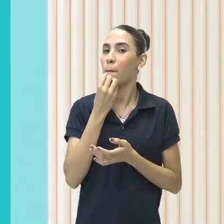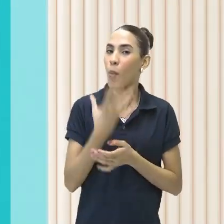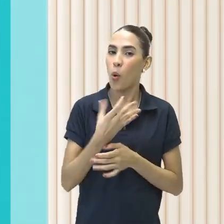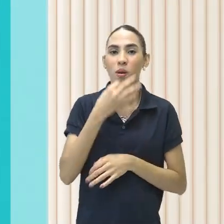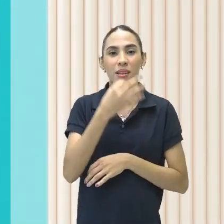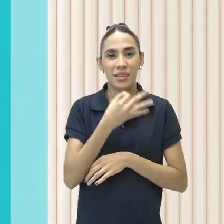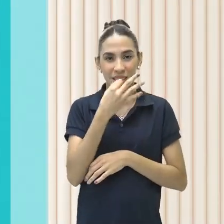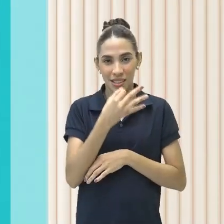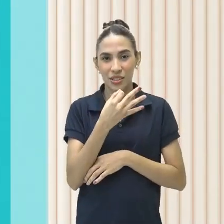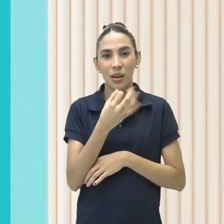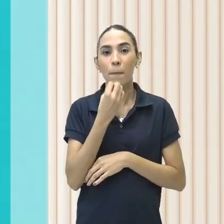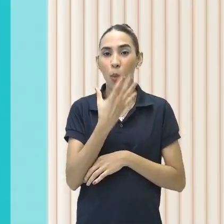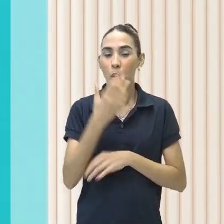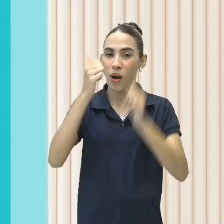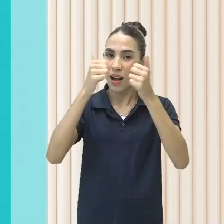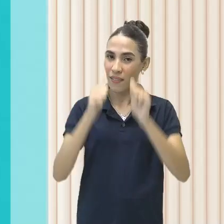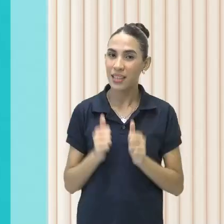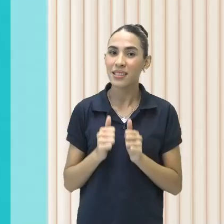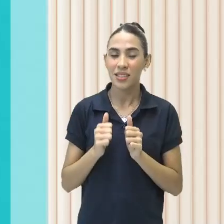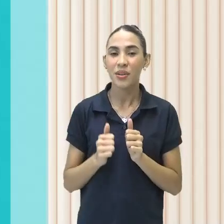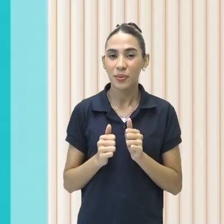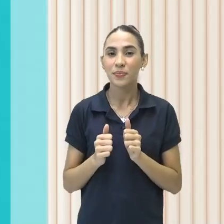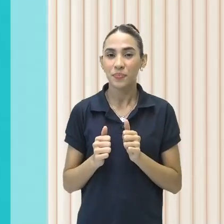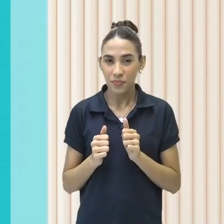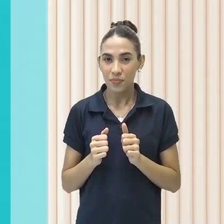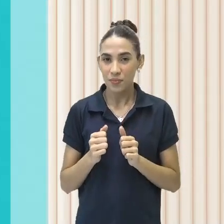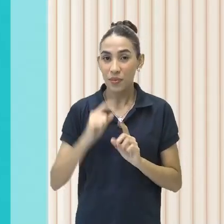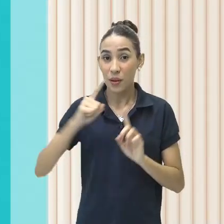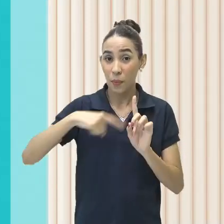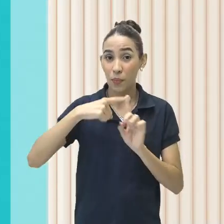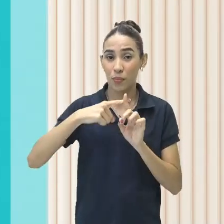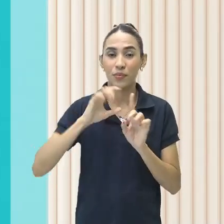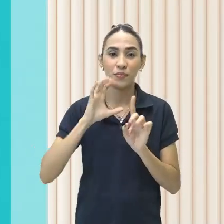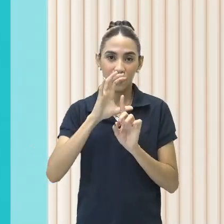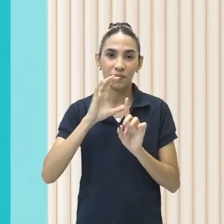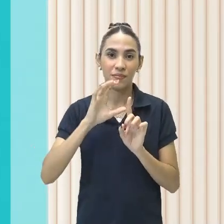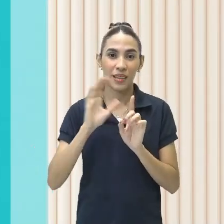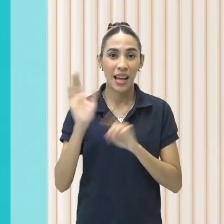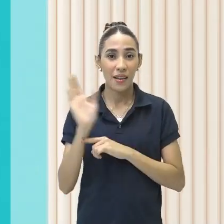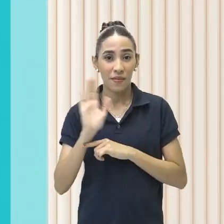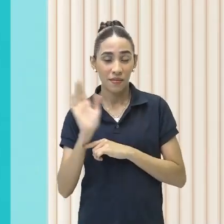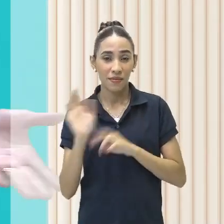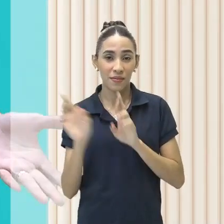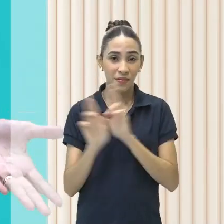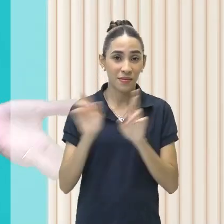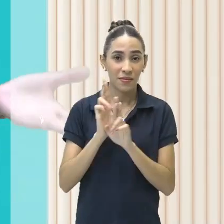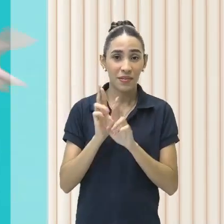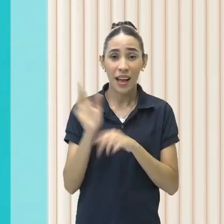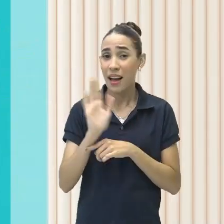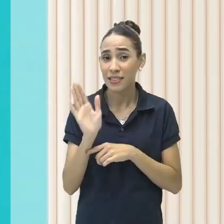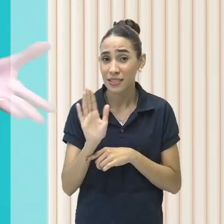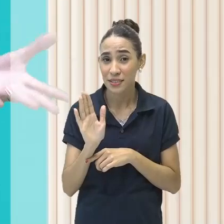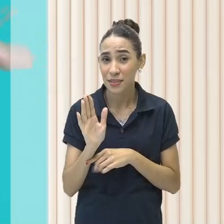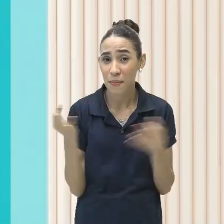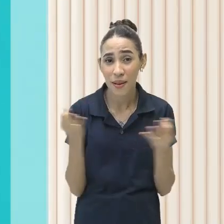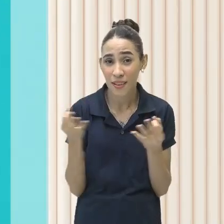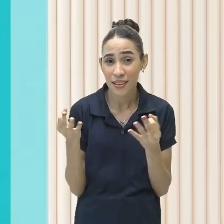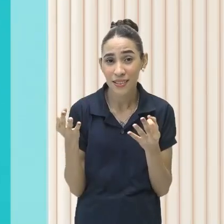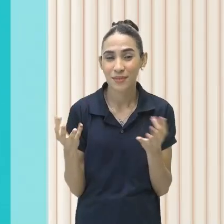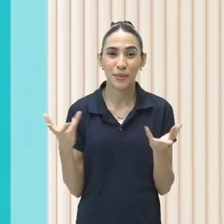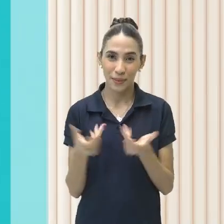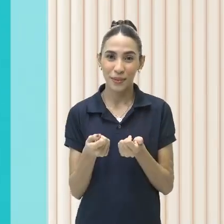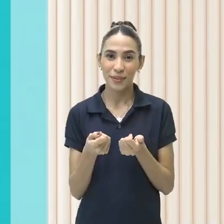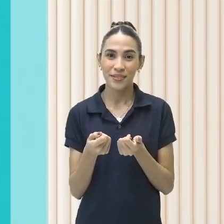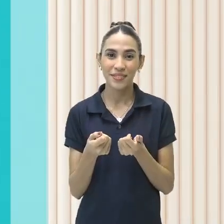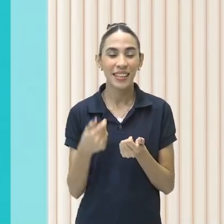boa avaliação, certo? Uma crítica positiva em relação ao filme. Tipo, assistam, que é perfeito, é